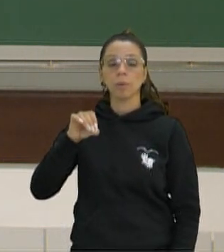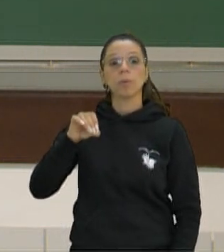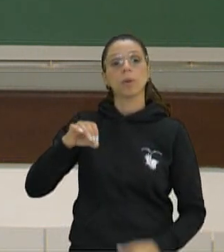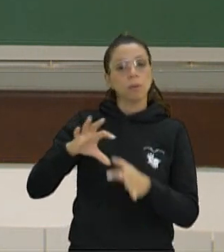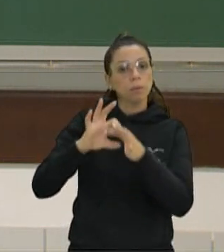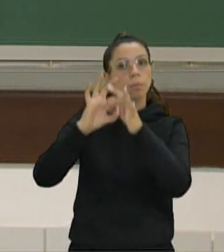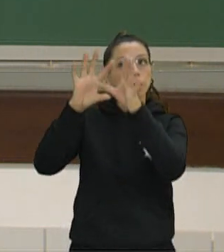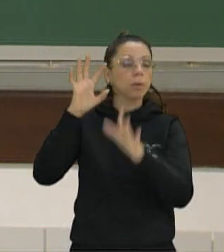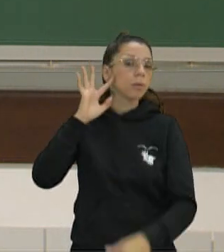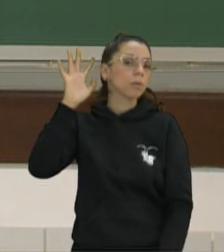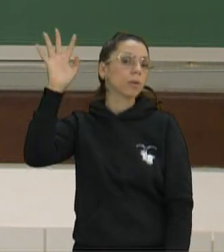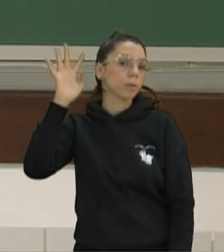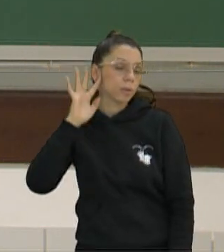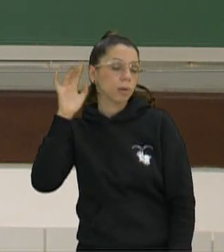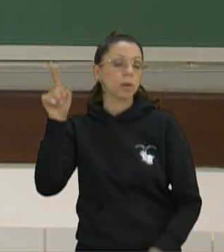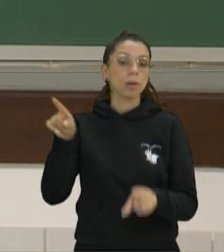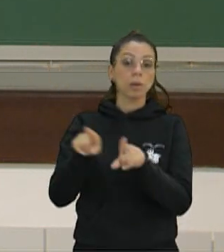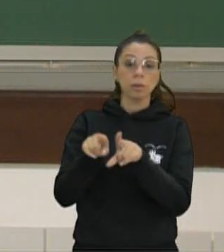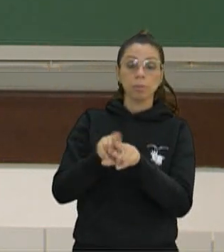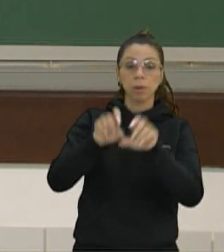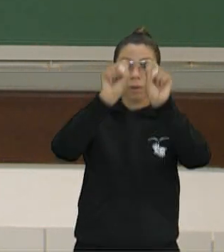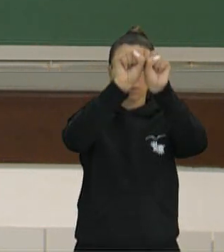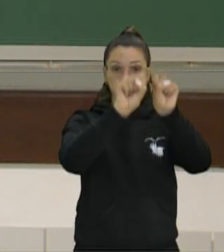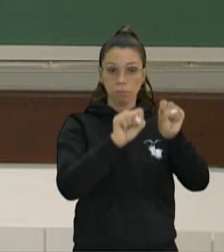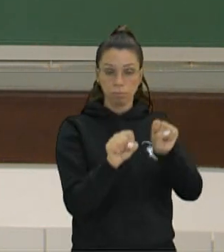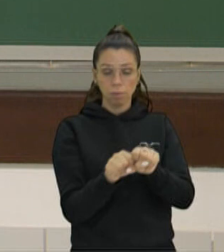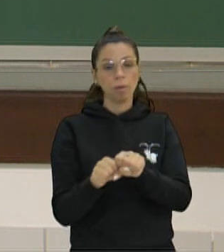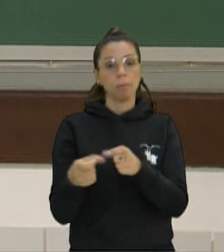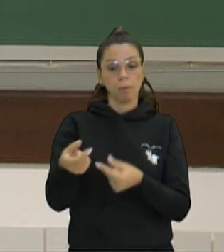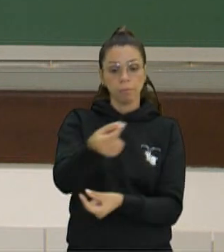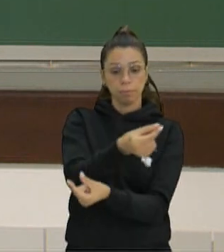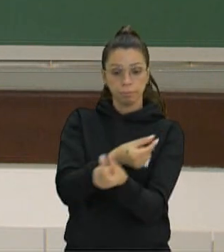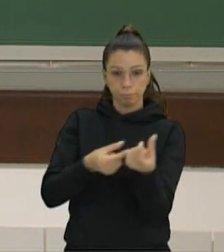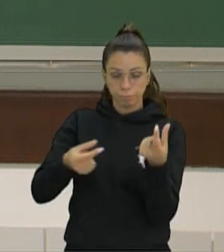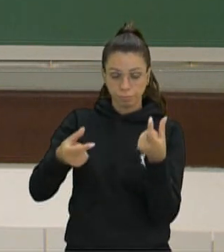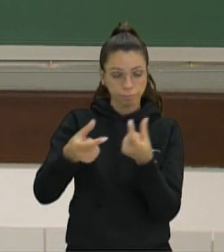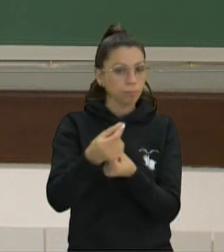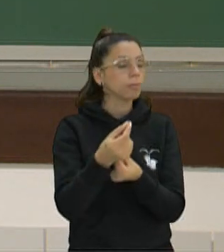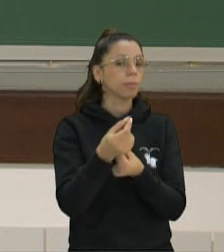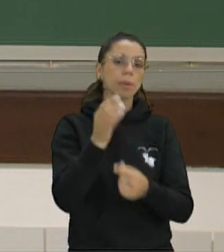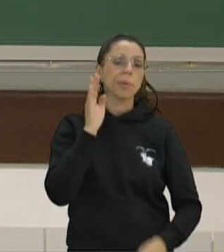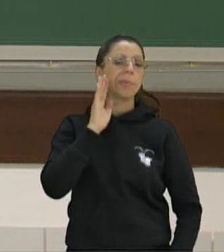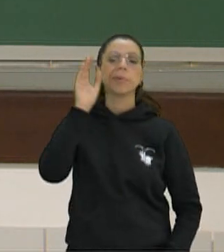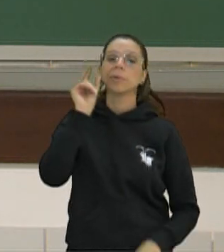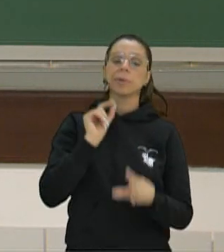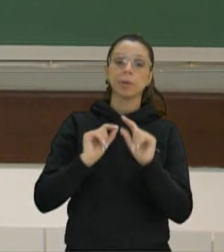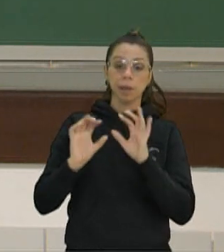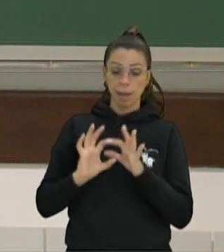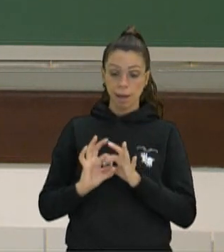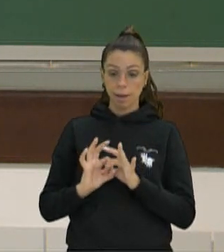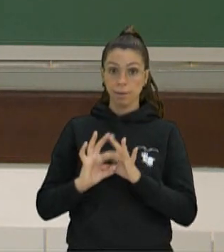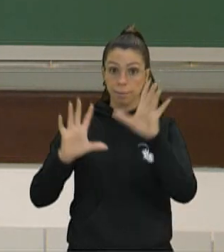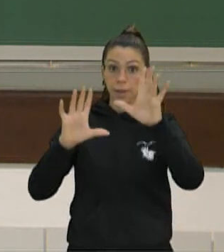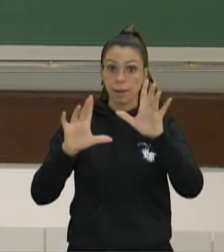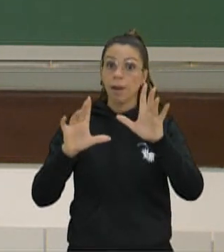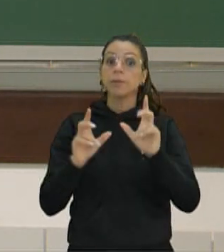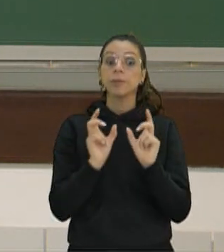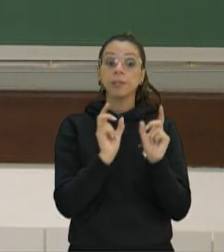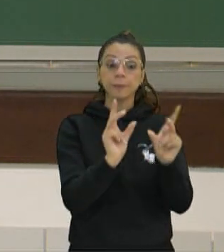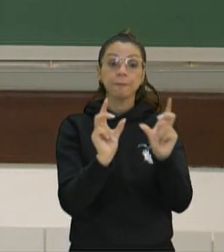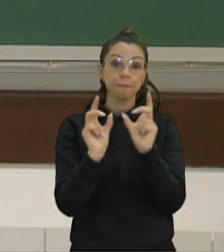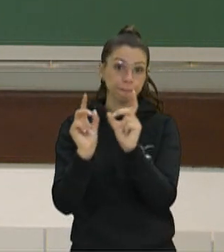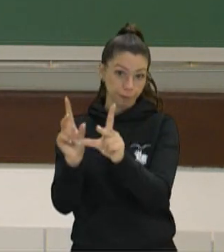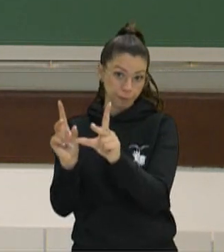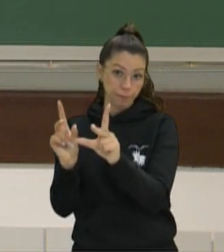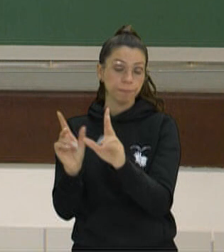enquanto sistema econômico também, vai trazer principalmente a ideia da liberdade de comércio. Então,